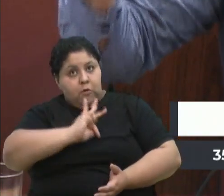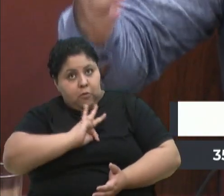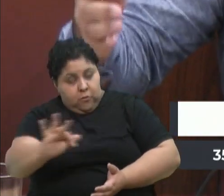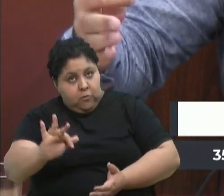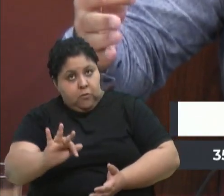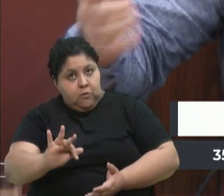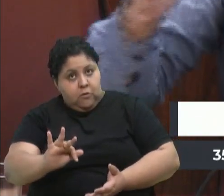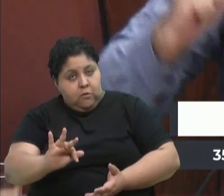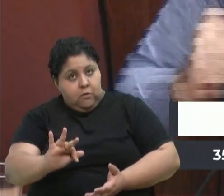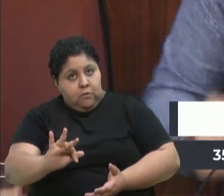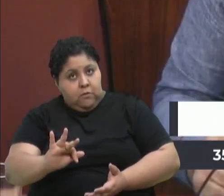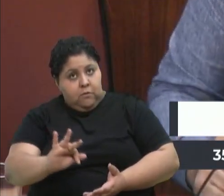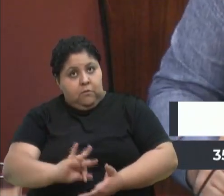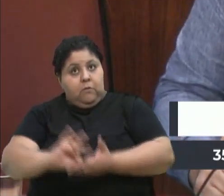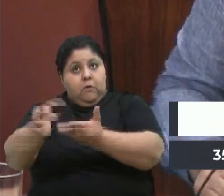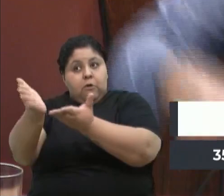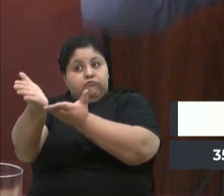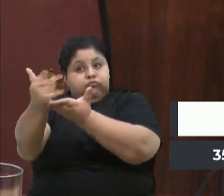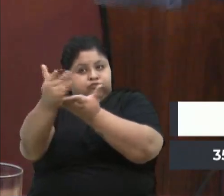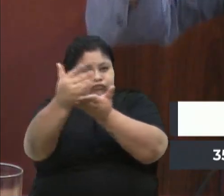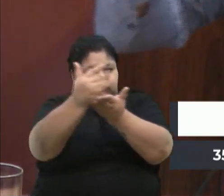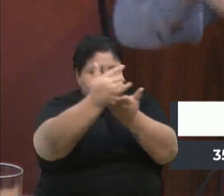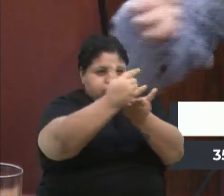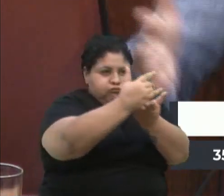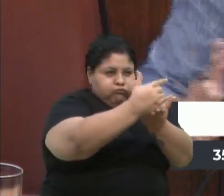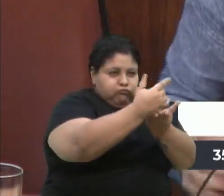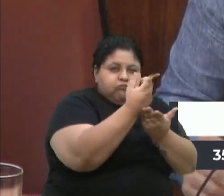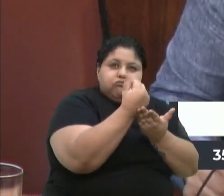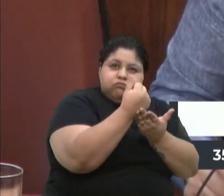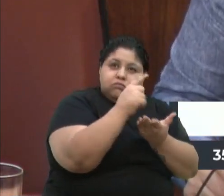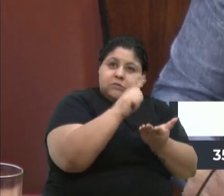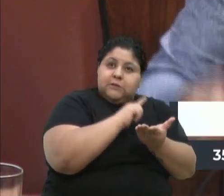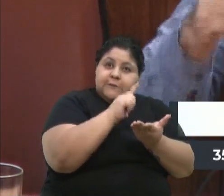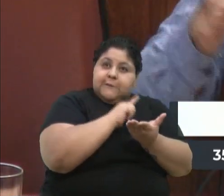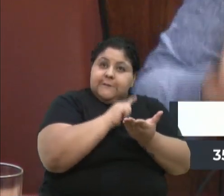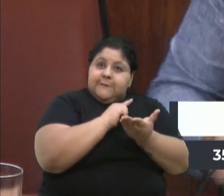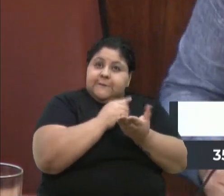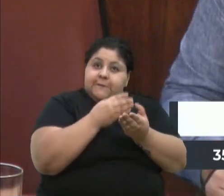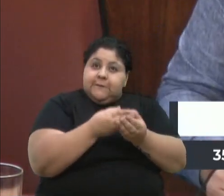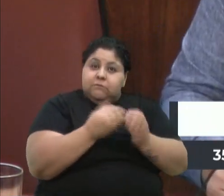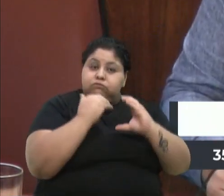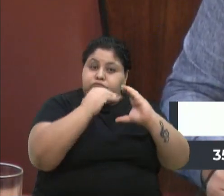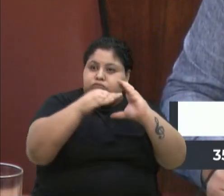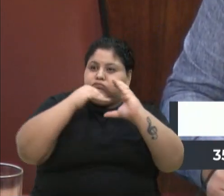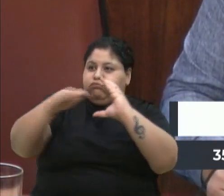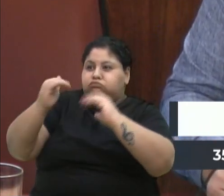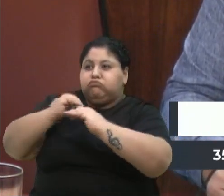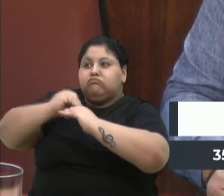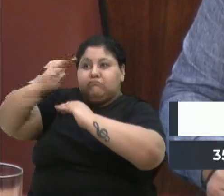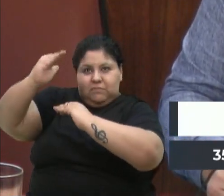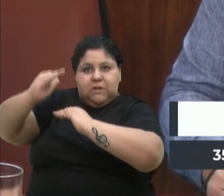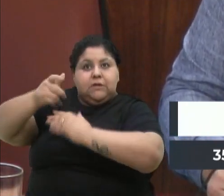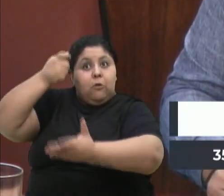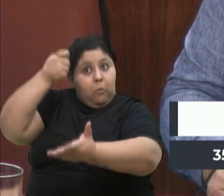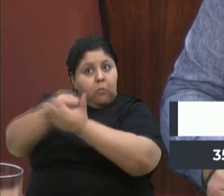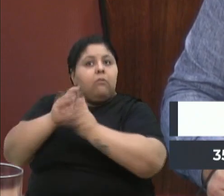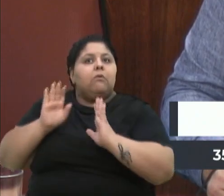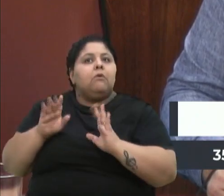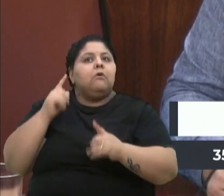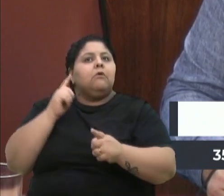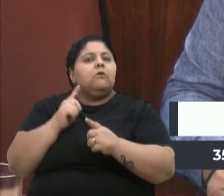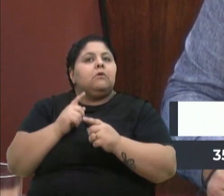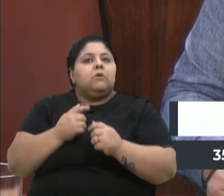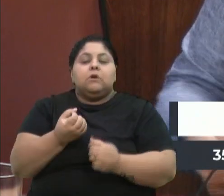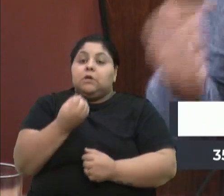pencas de dinheiro e tem que trazer mais, não faz mais que obrigação. E que bom que o Brasil hoje tem